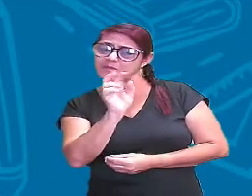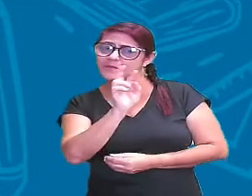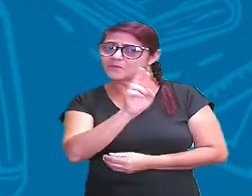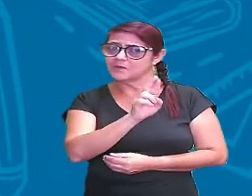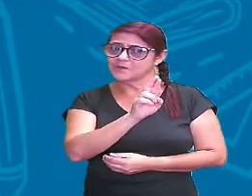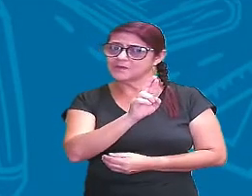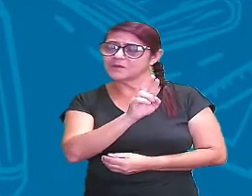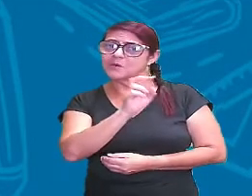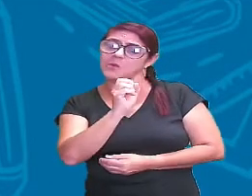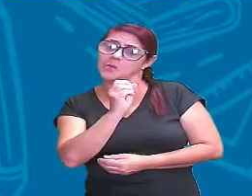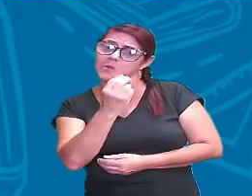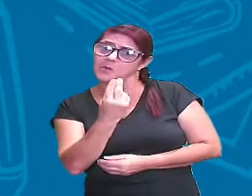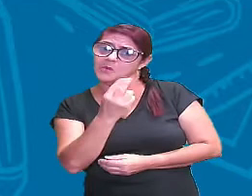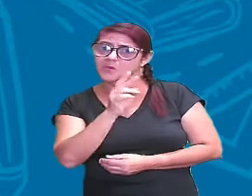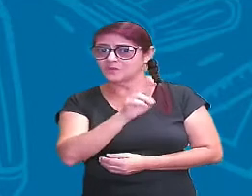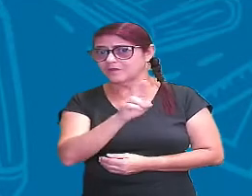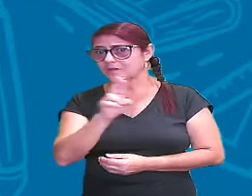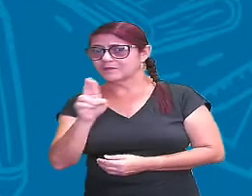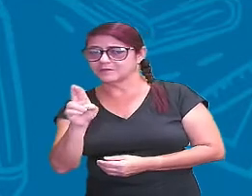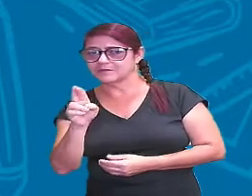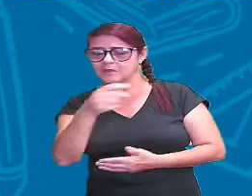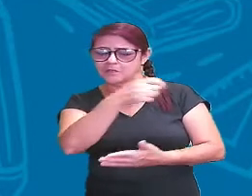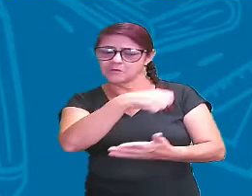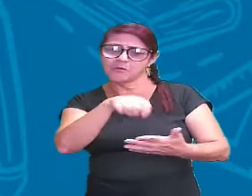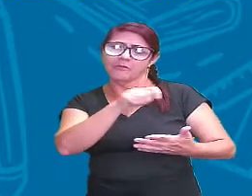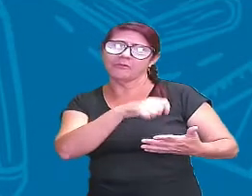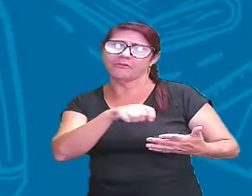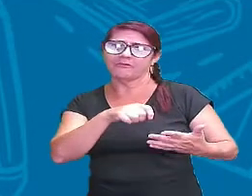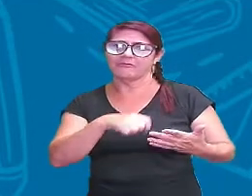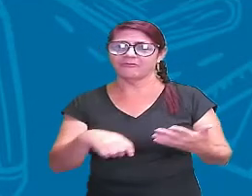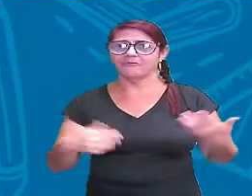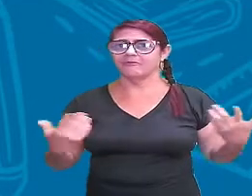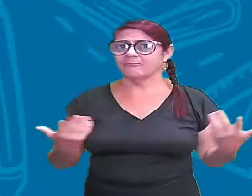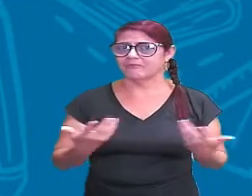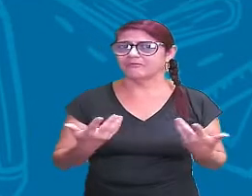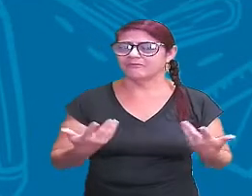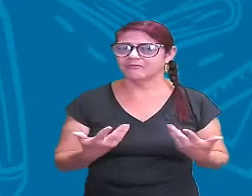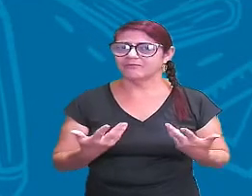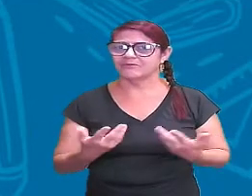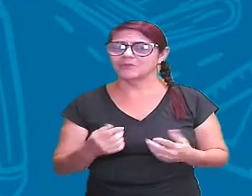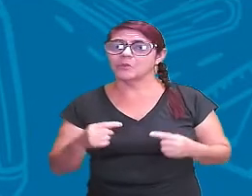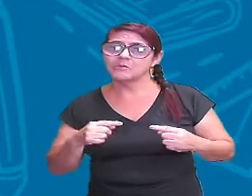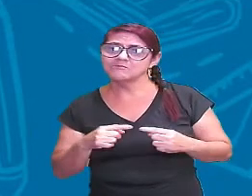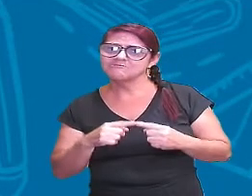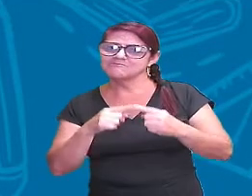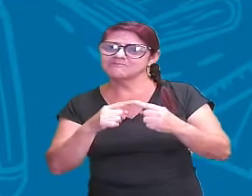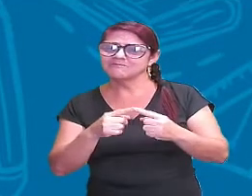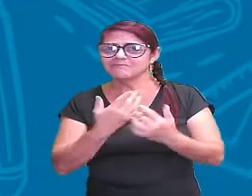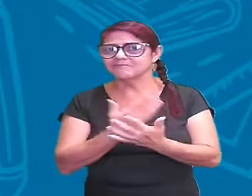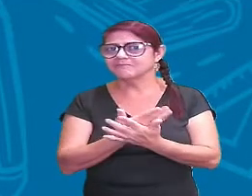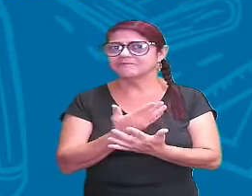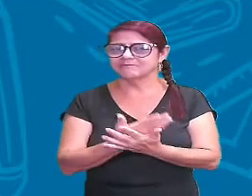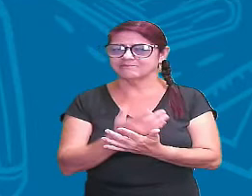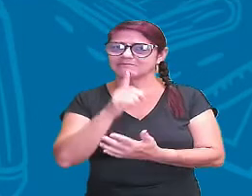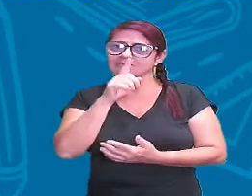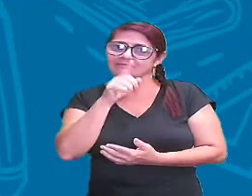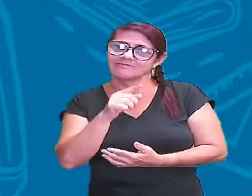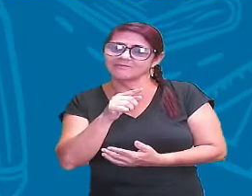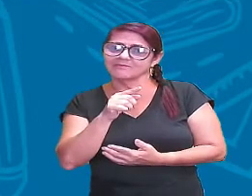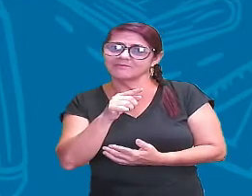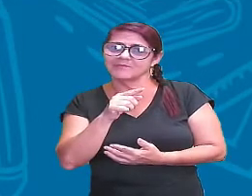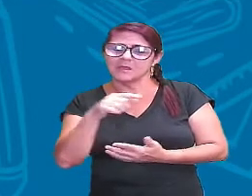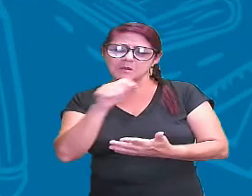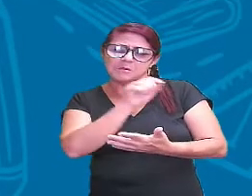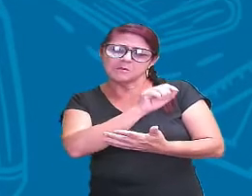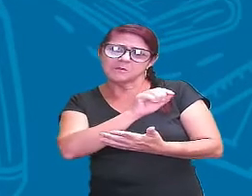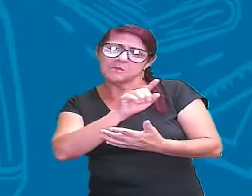RR, tá? É a nossa aula de ortografia de hoje. E o objetivo da nossa aula é justamente isso,